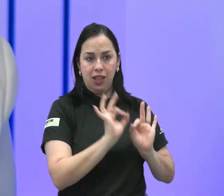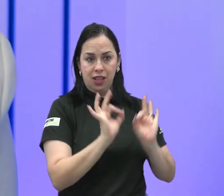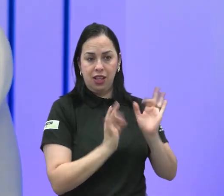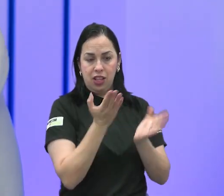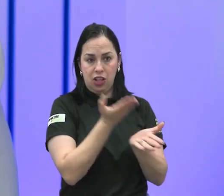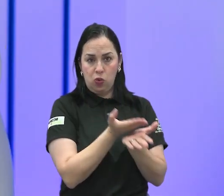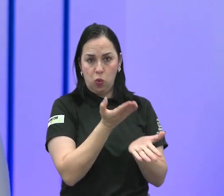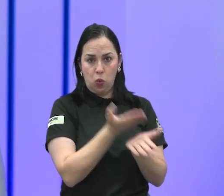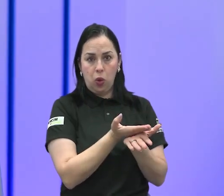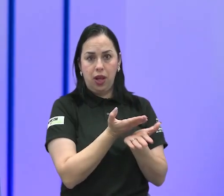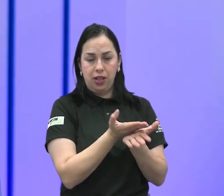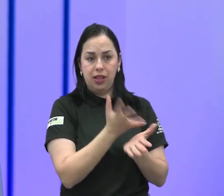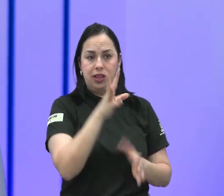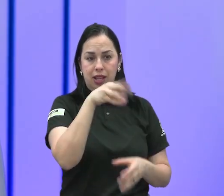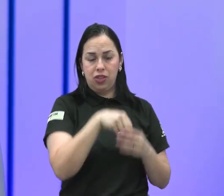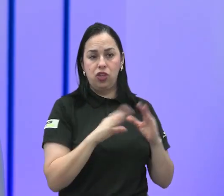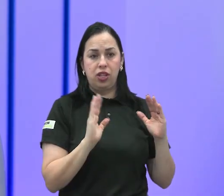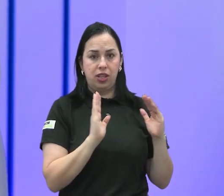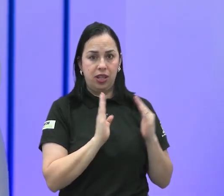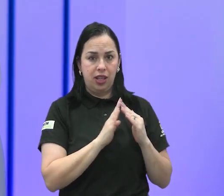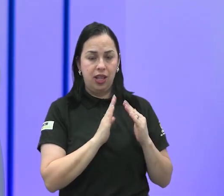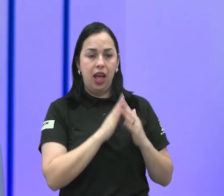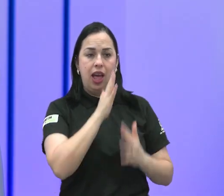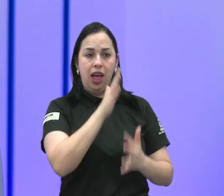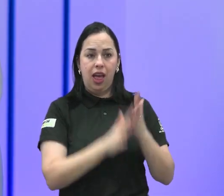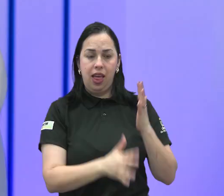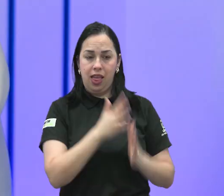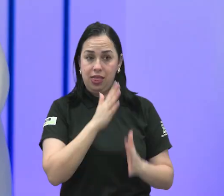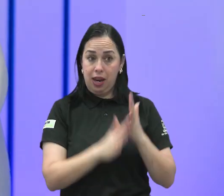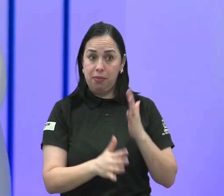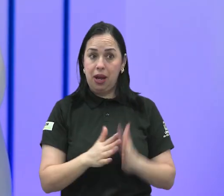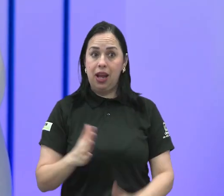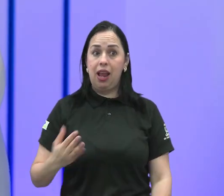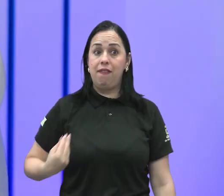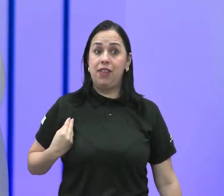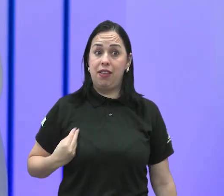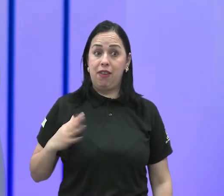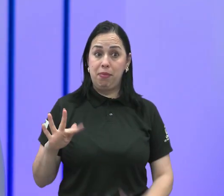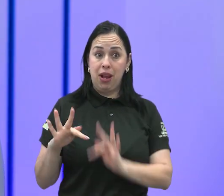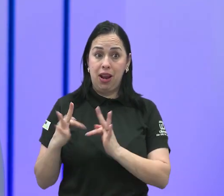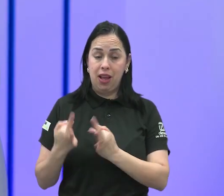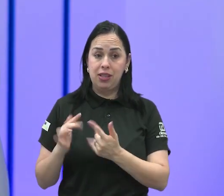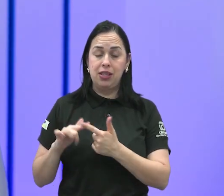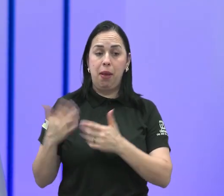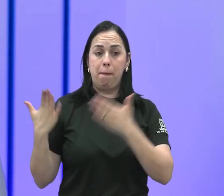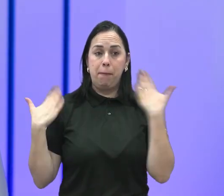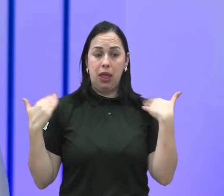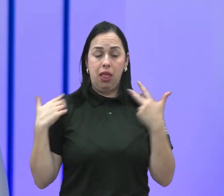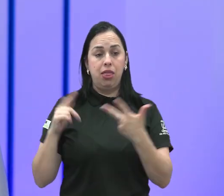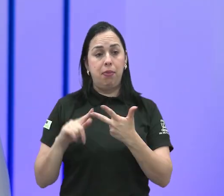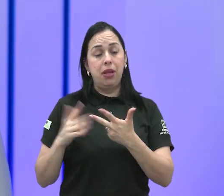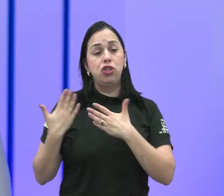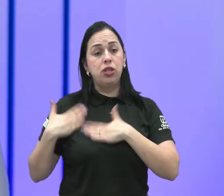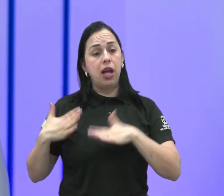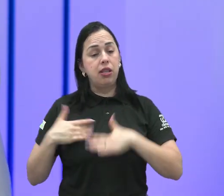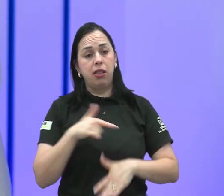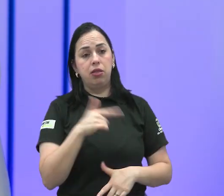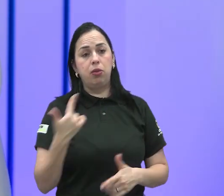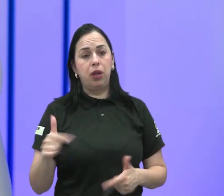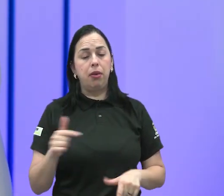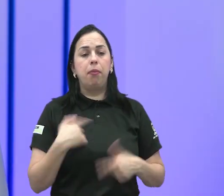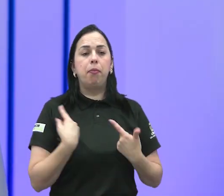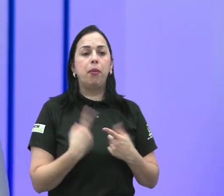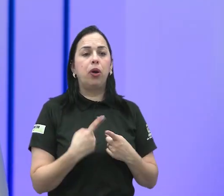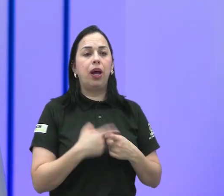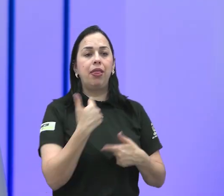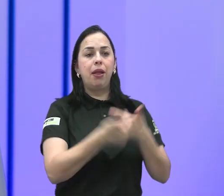escola, ele tem que fazer isso em casa. Acaba atrapalhando tanto o momento com família, como o seu lazer e até o descanso. E isso gera